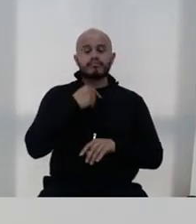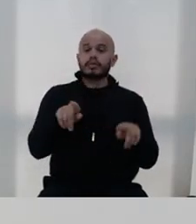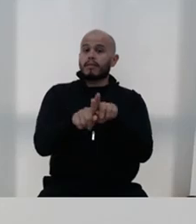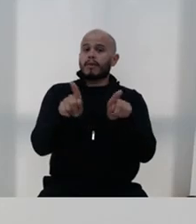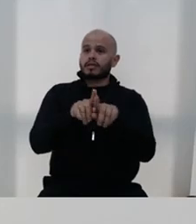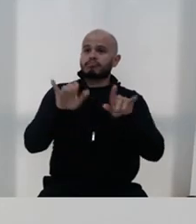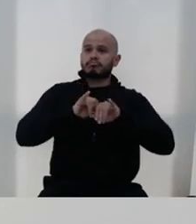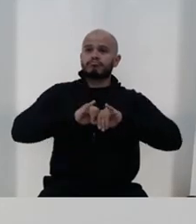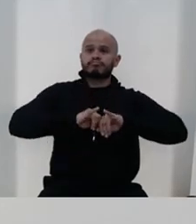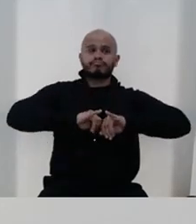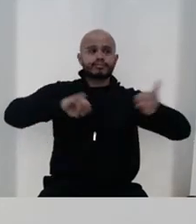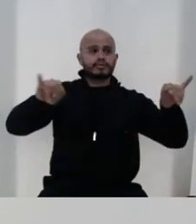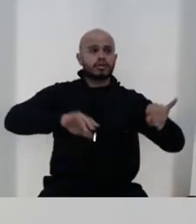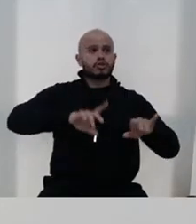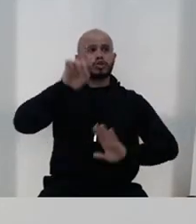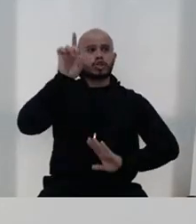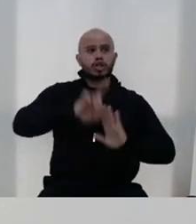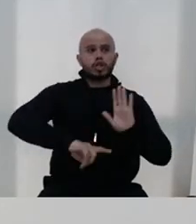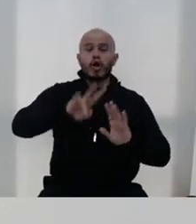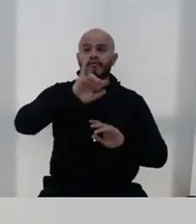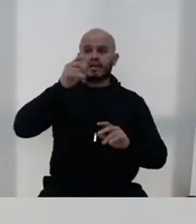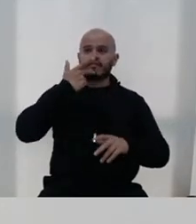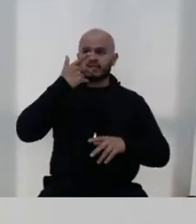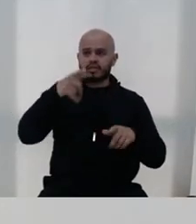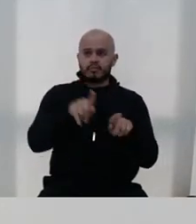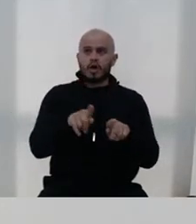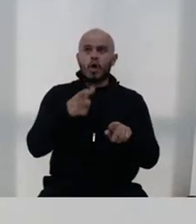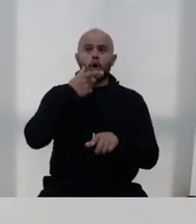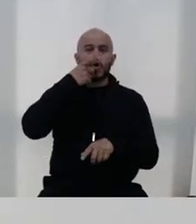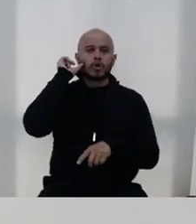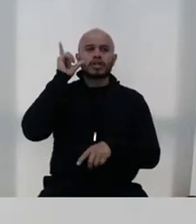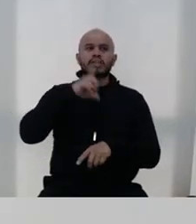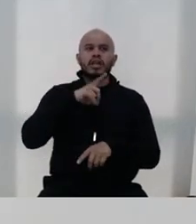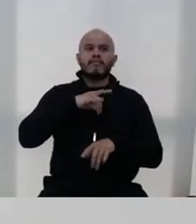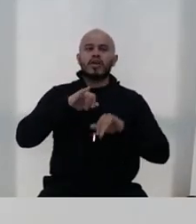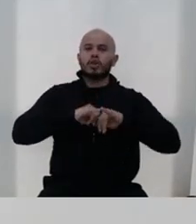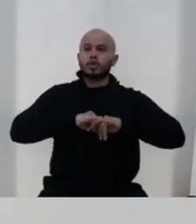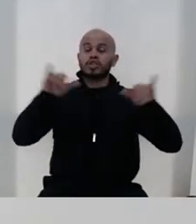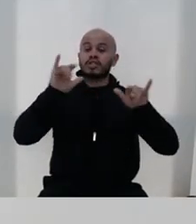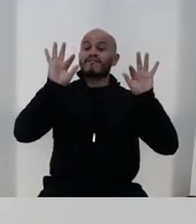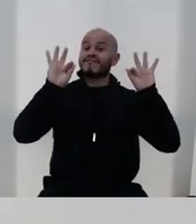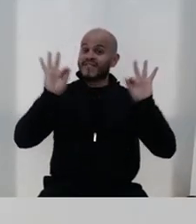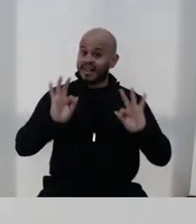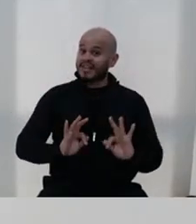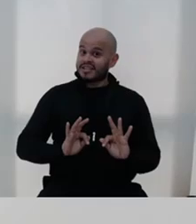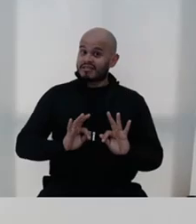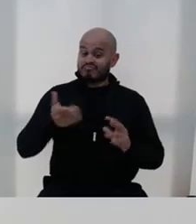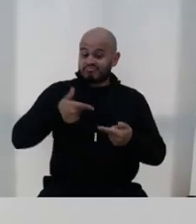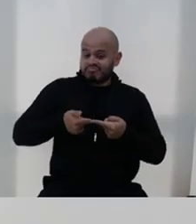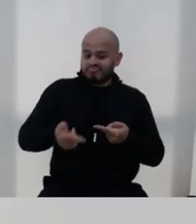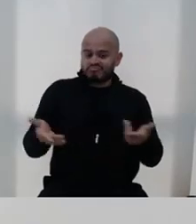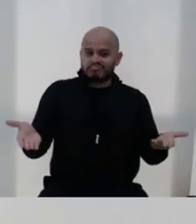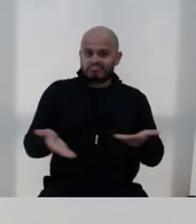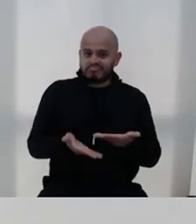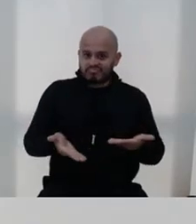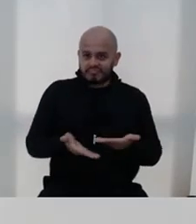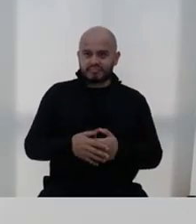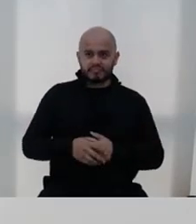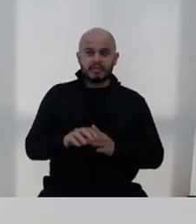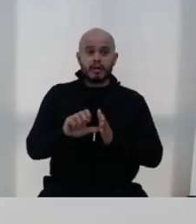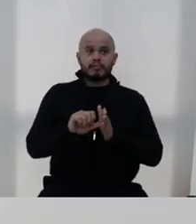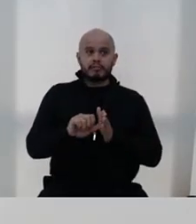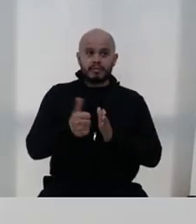da Defensoria Pública fará o mesmo, mas nós tivemos duas notícias muito felizes durante essa semana. A primeira delas